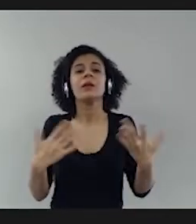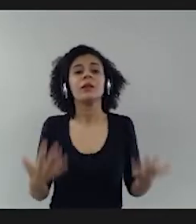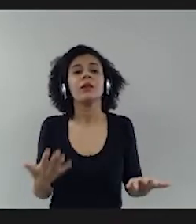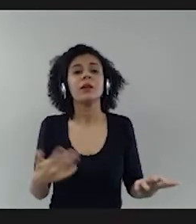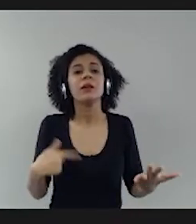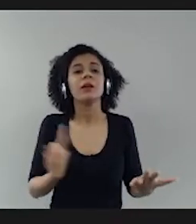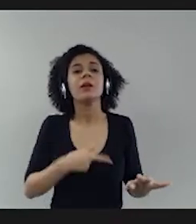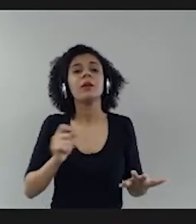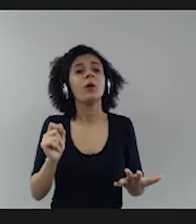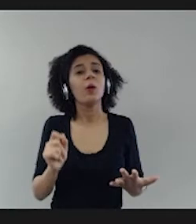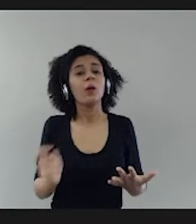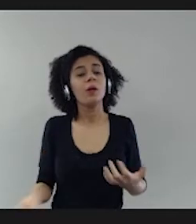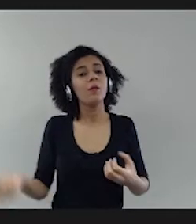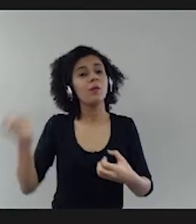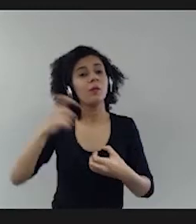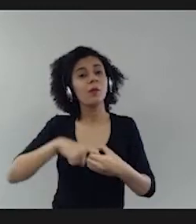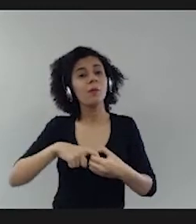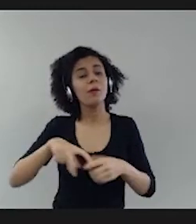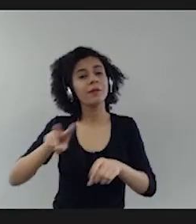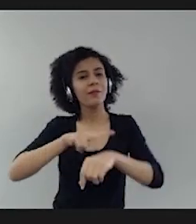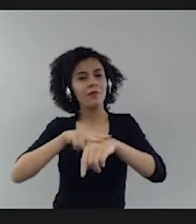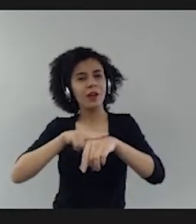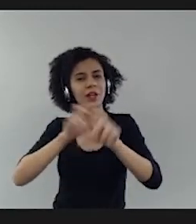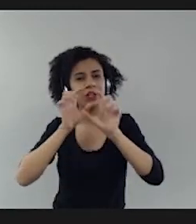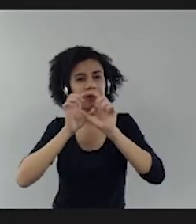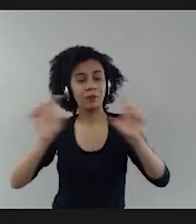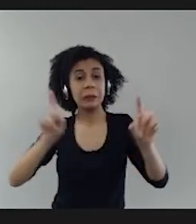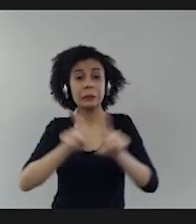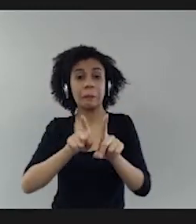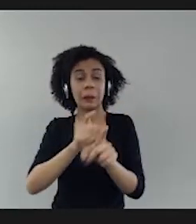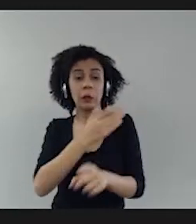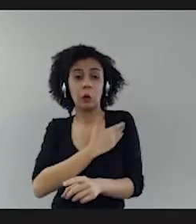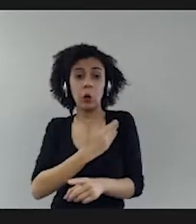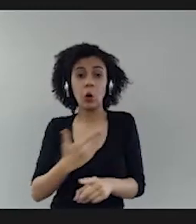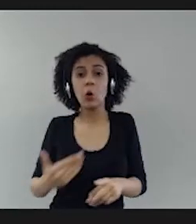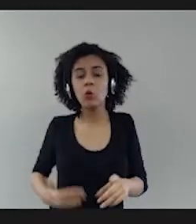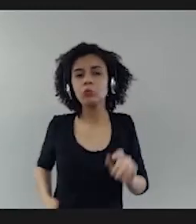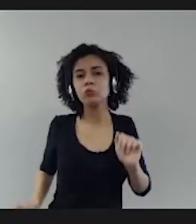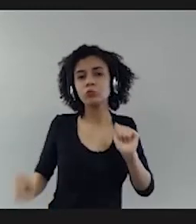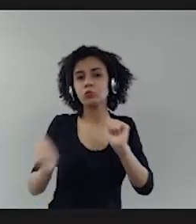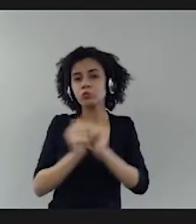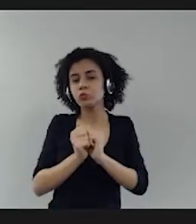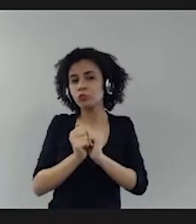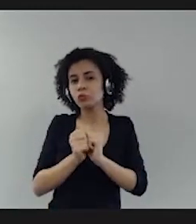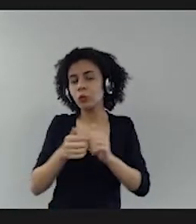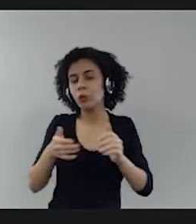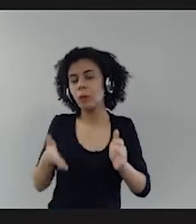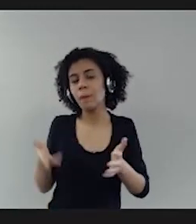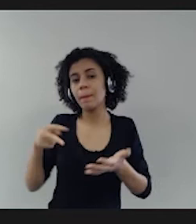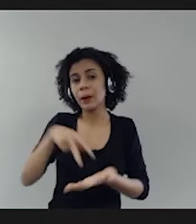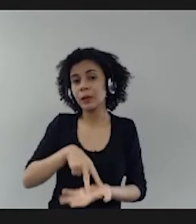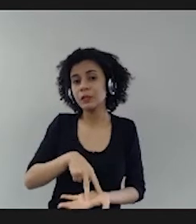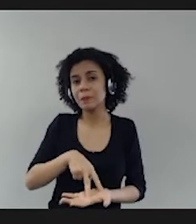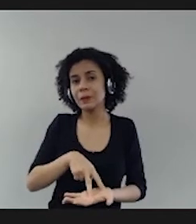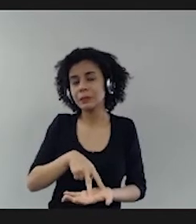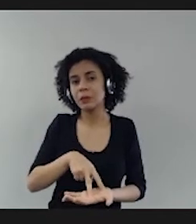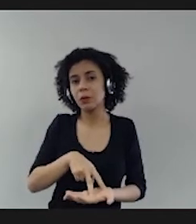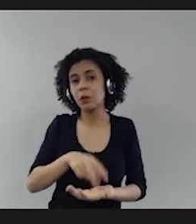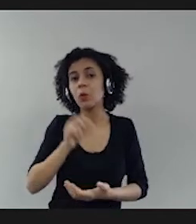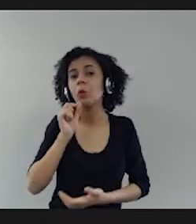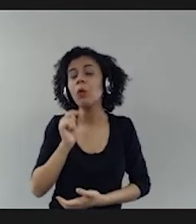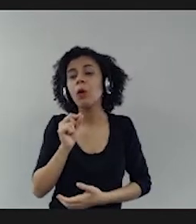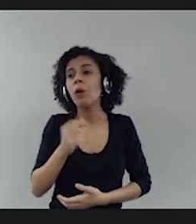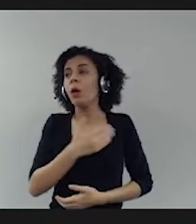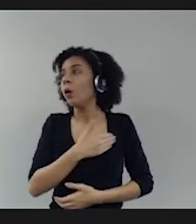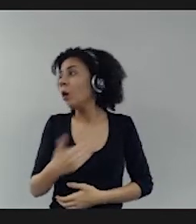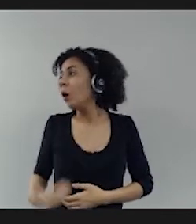Então, nós temos aí a retomada verde, nós temos a governança com participação. Edésio falou muito nisso, na questão da governança.